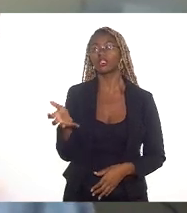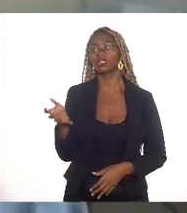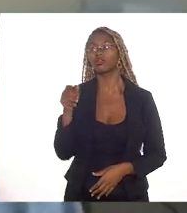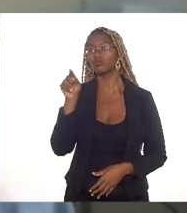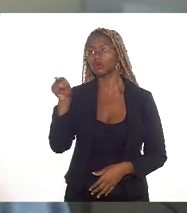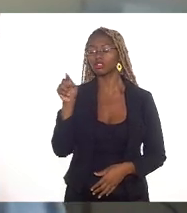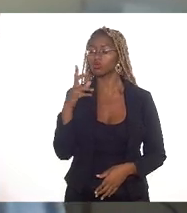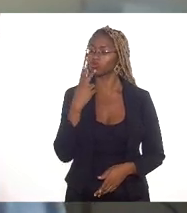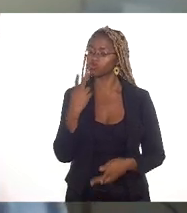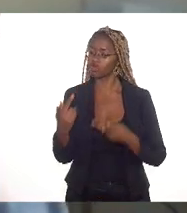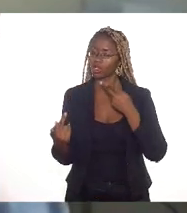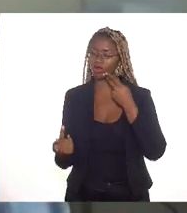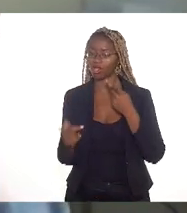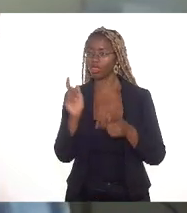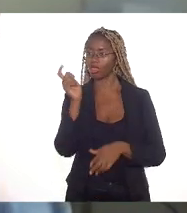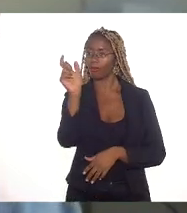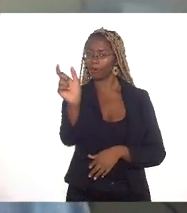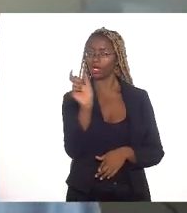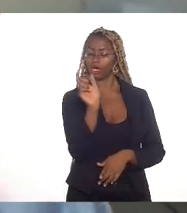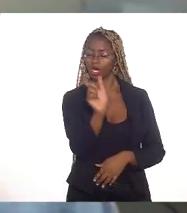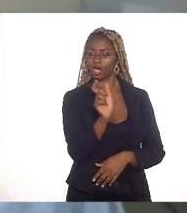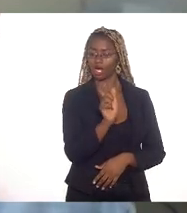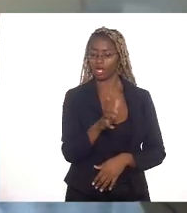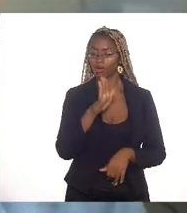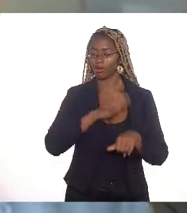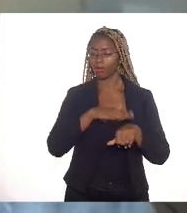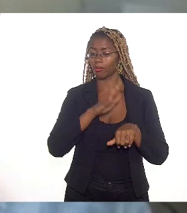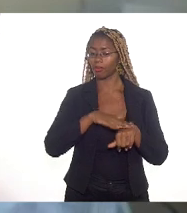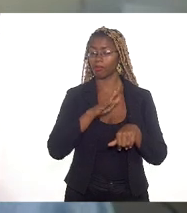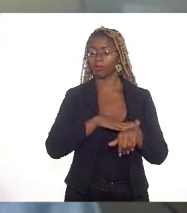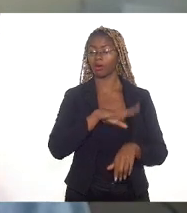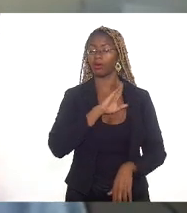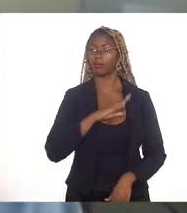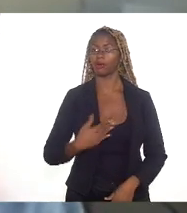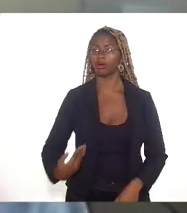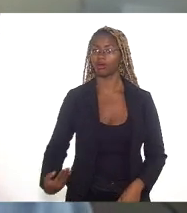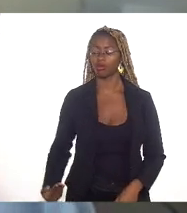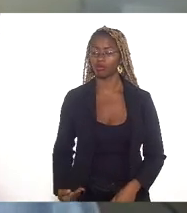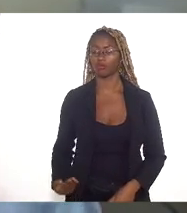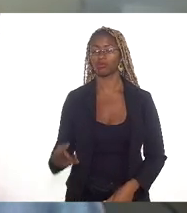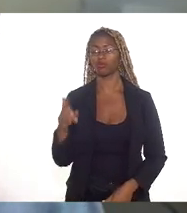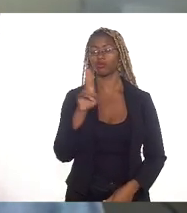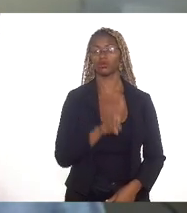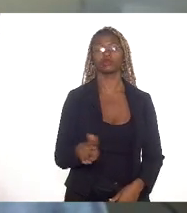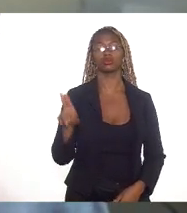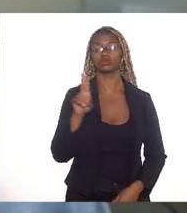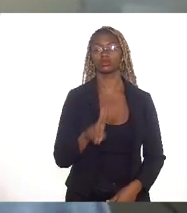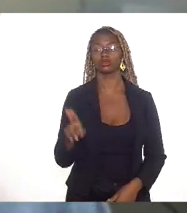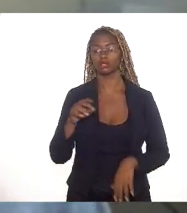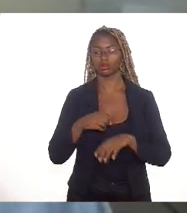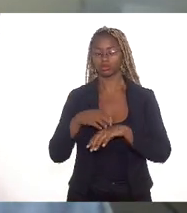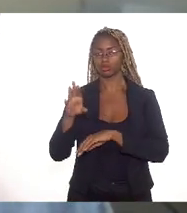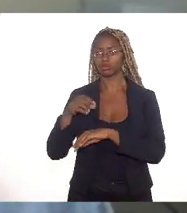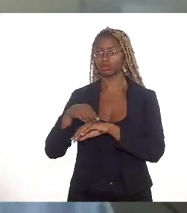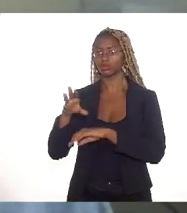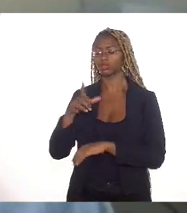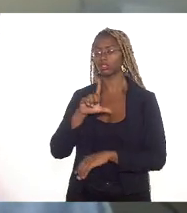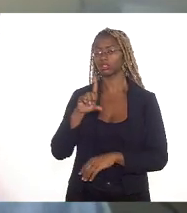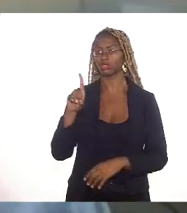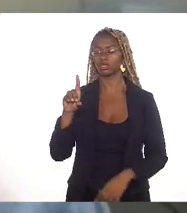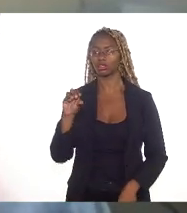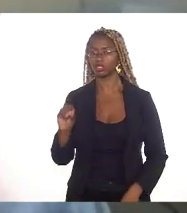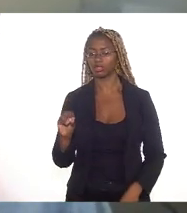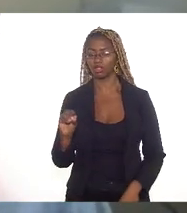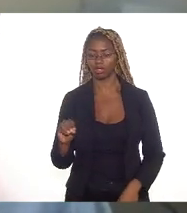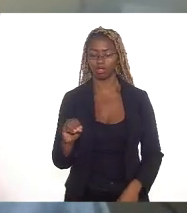usasse a terminologia que o próprio governo utilizou no envio da LDO no